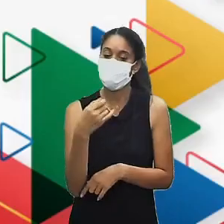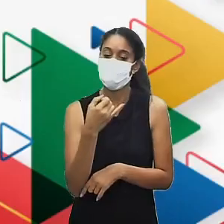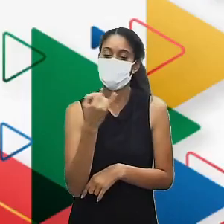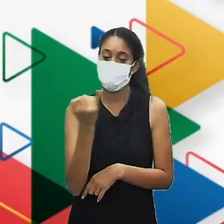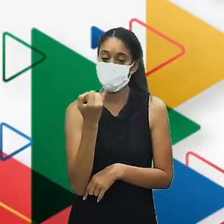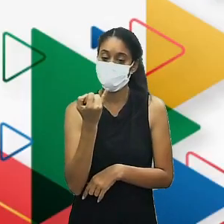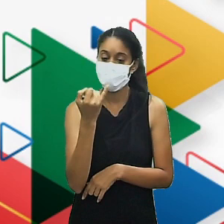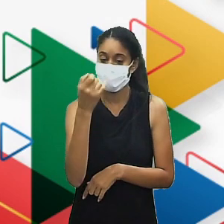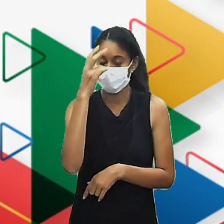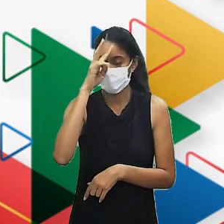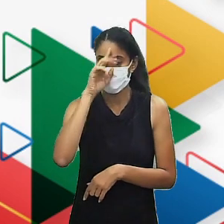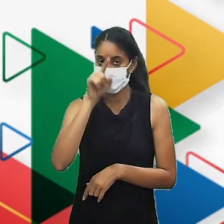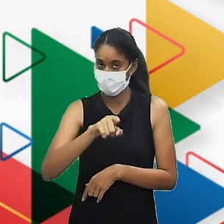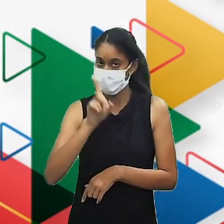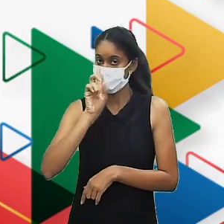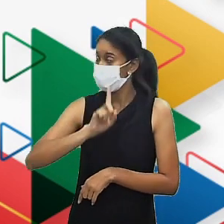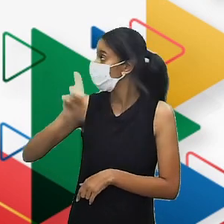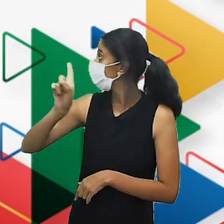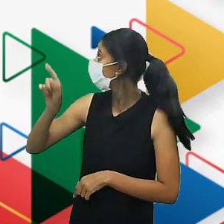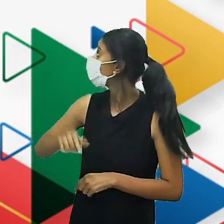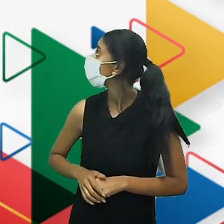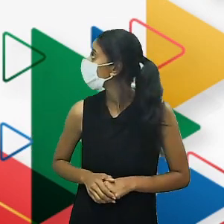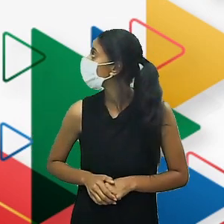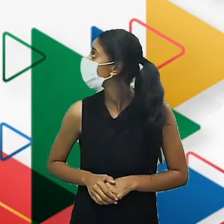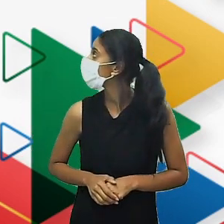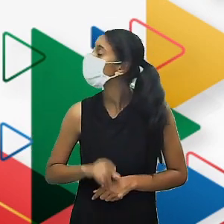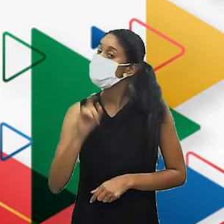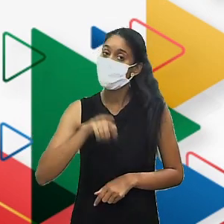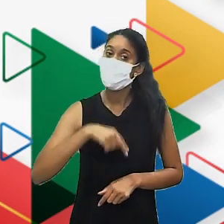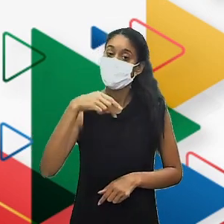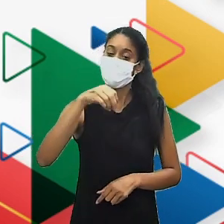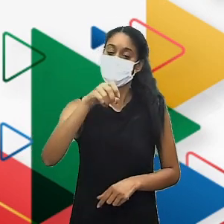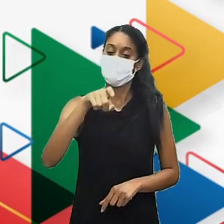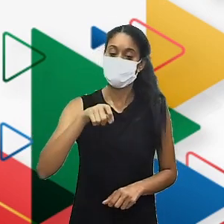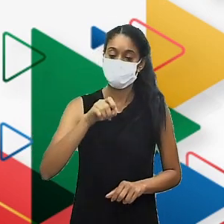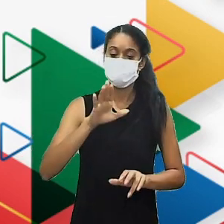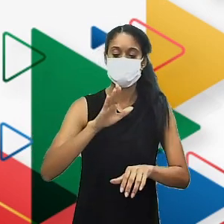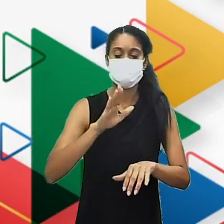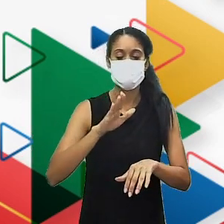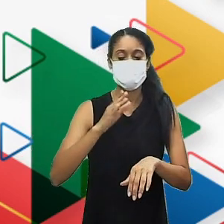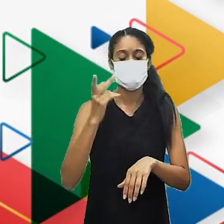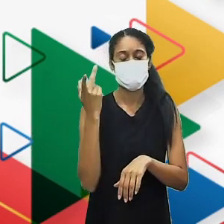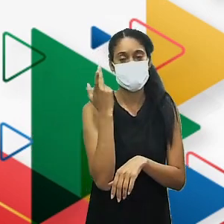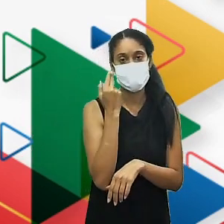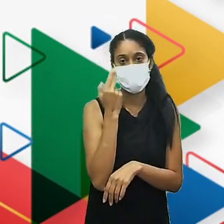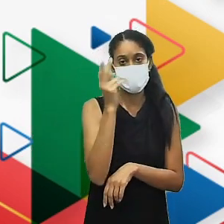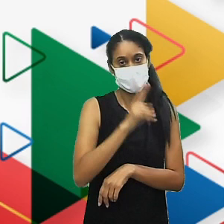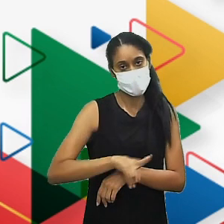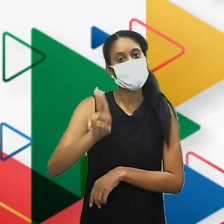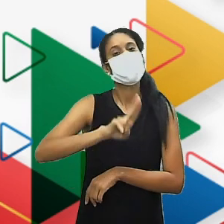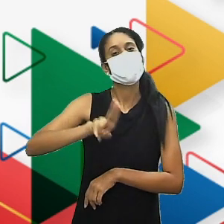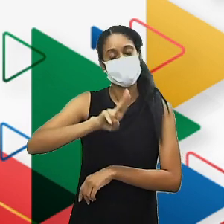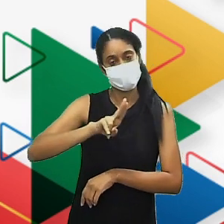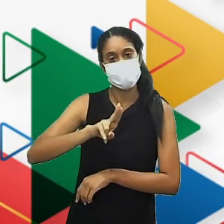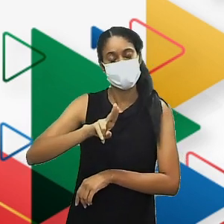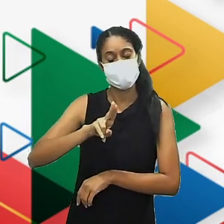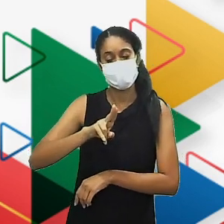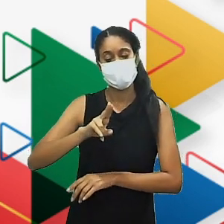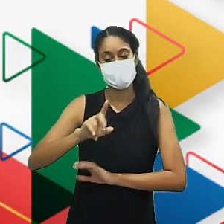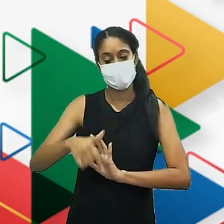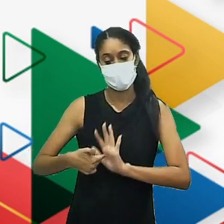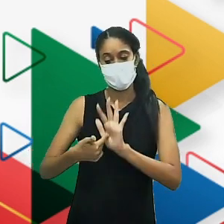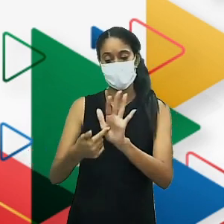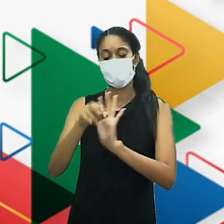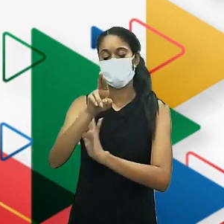que legal. Então, ó, esses aí são aqueles NOx mais comuns dos elementos representativos,